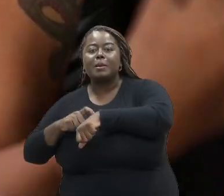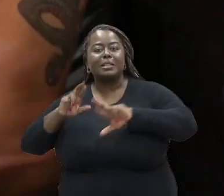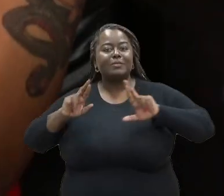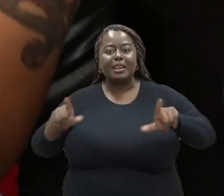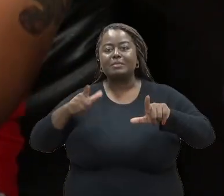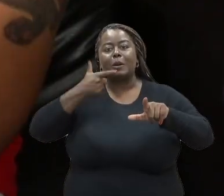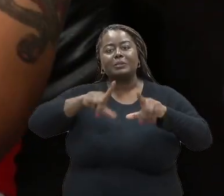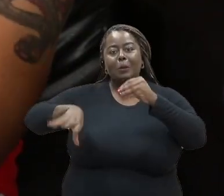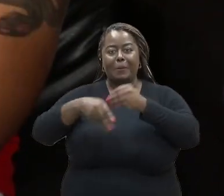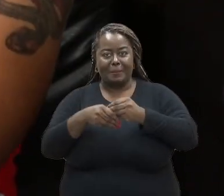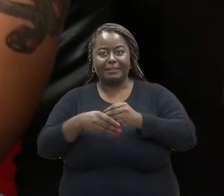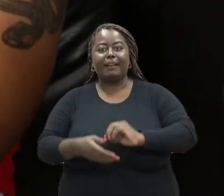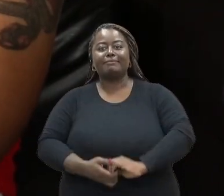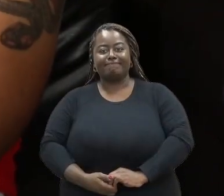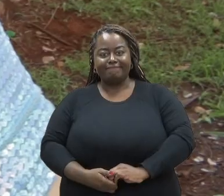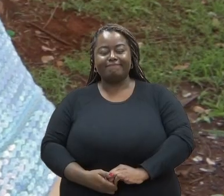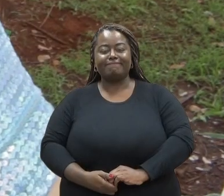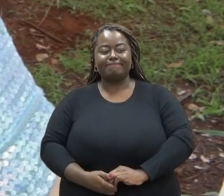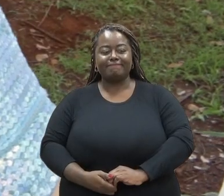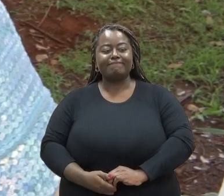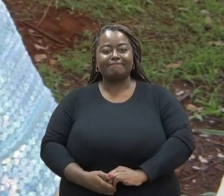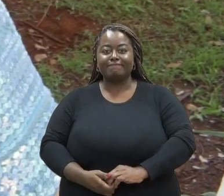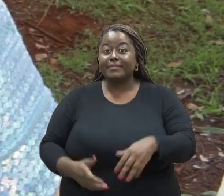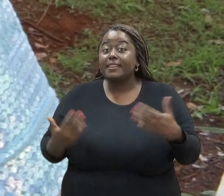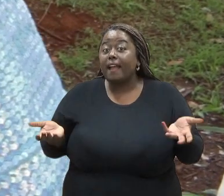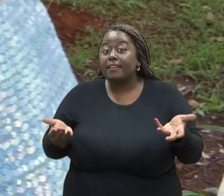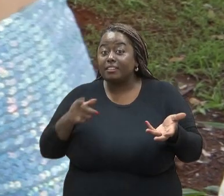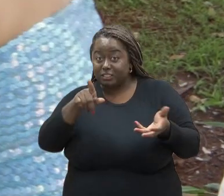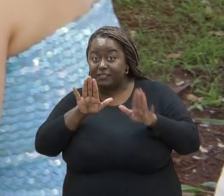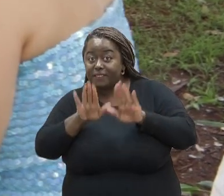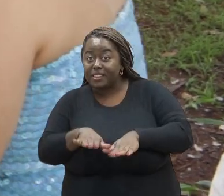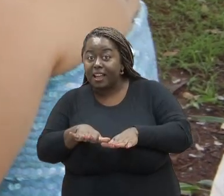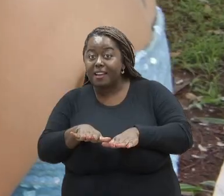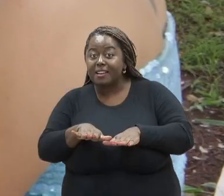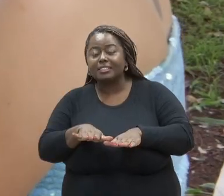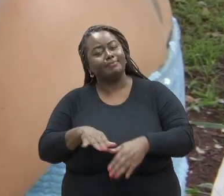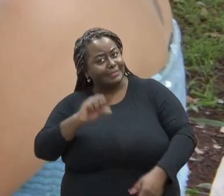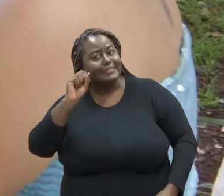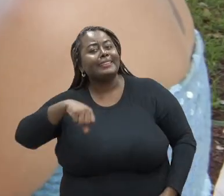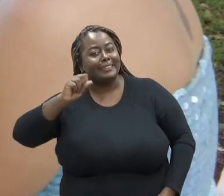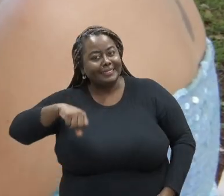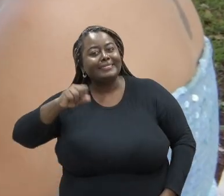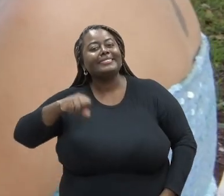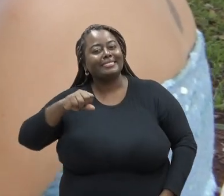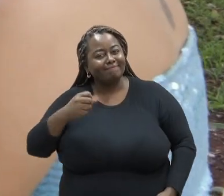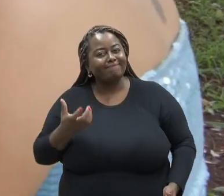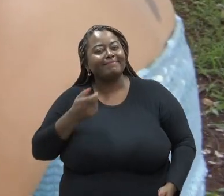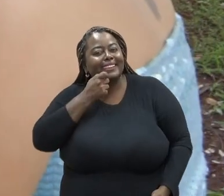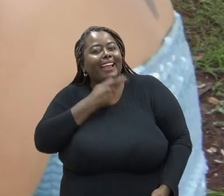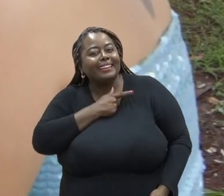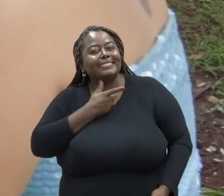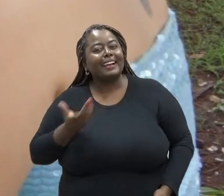para complementar ali o que precisava. Casal no campo. Você vai ficar? Sim.